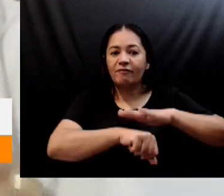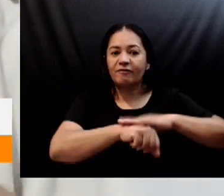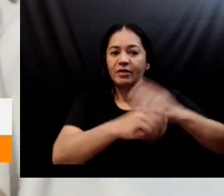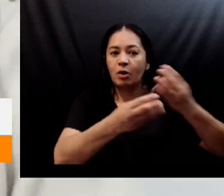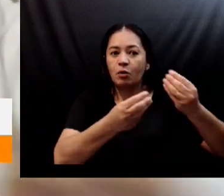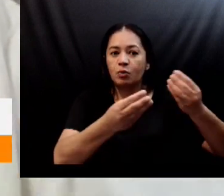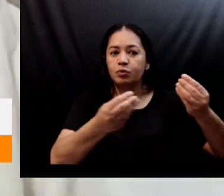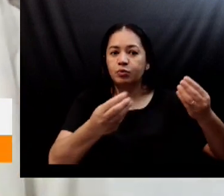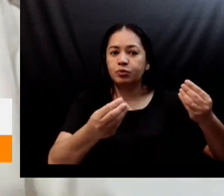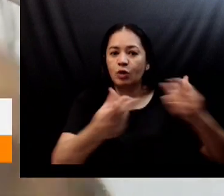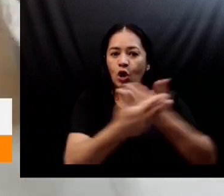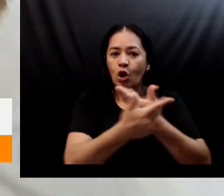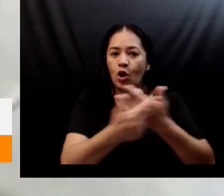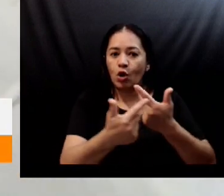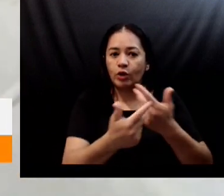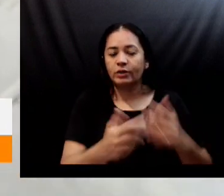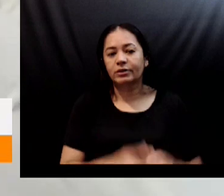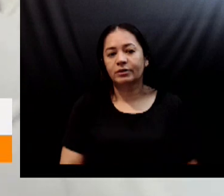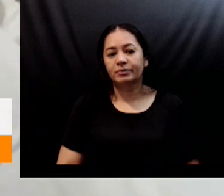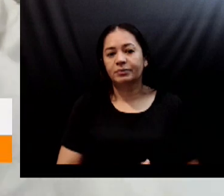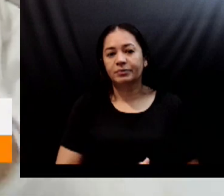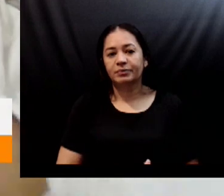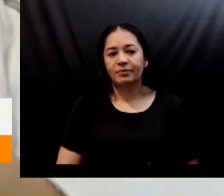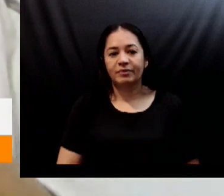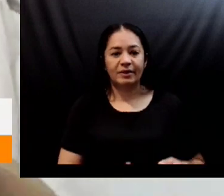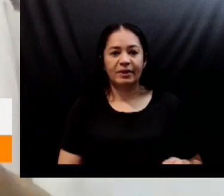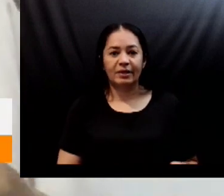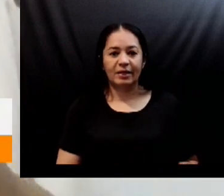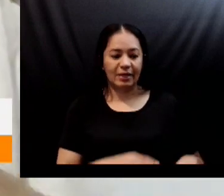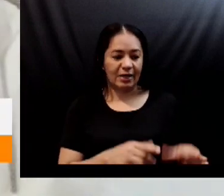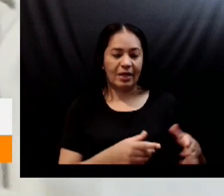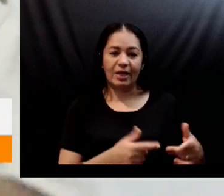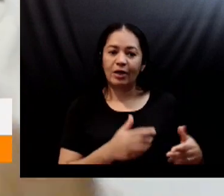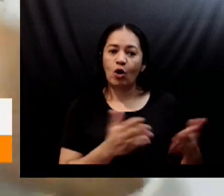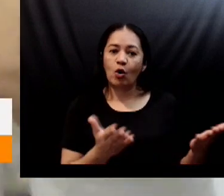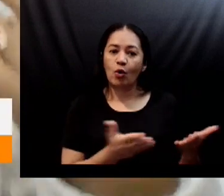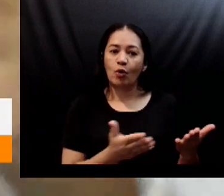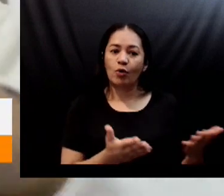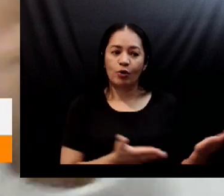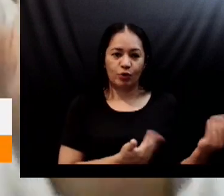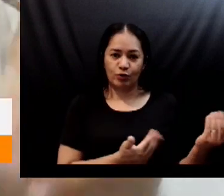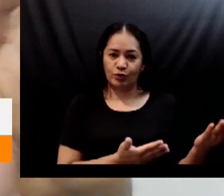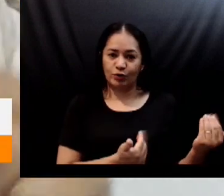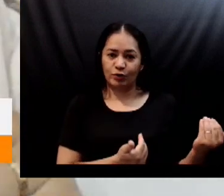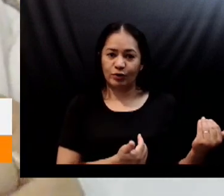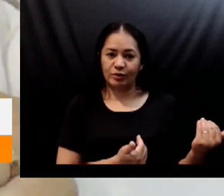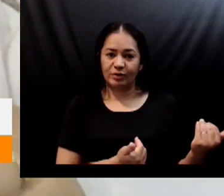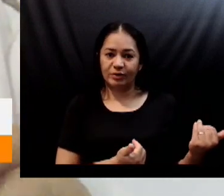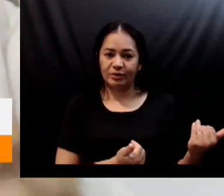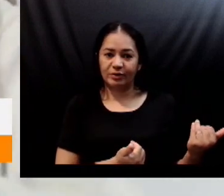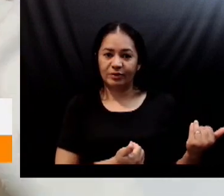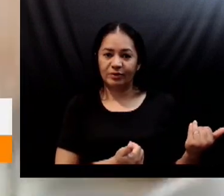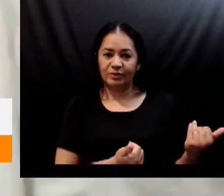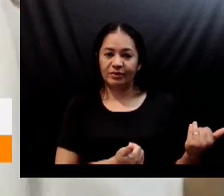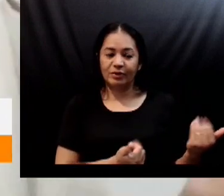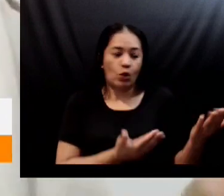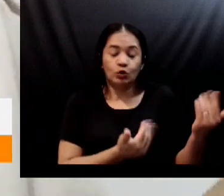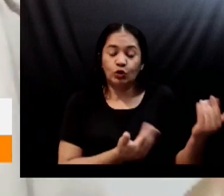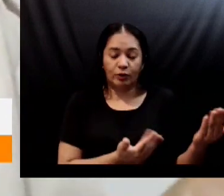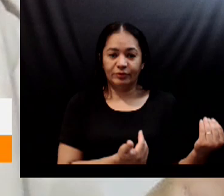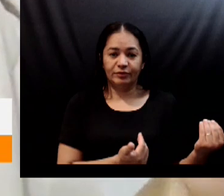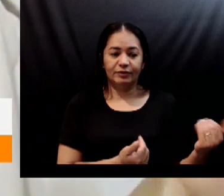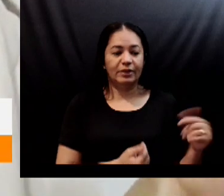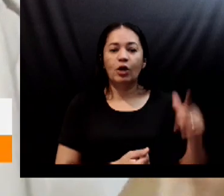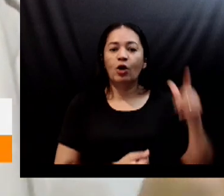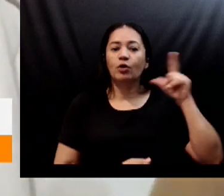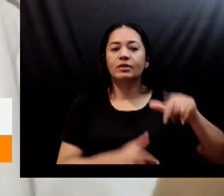tempo. Elas são aquelas geração, por exemplo, hoje, os jovens aprendizes, né? Os jovens. Eles conseguem trabalhar com